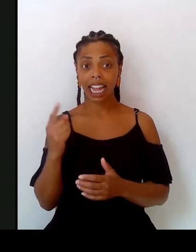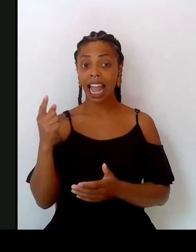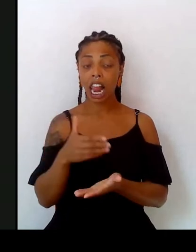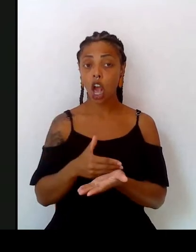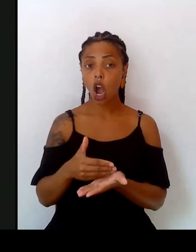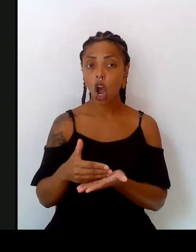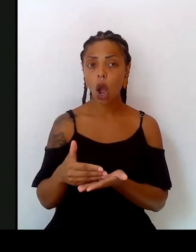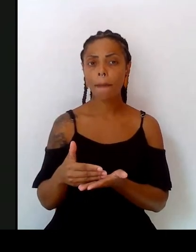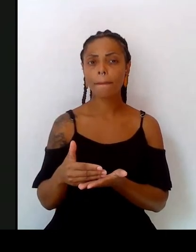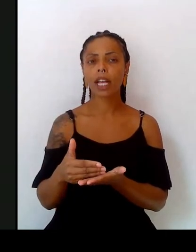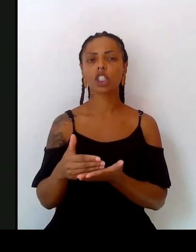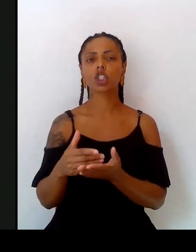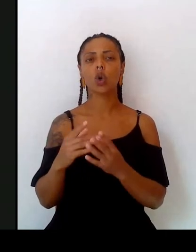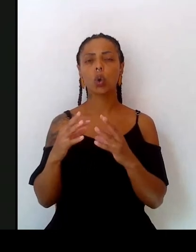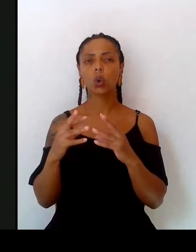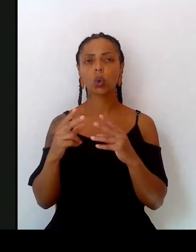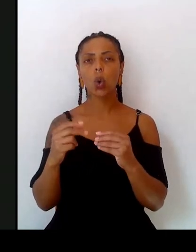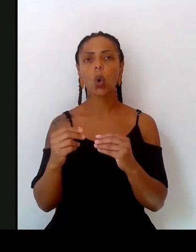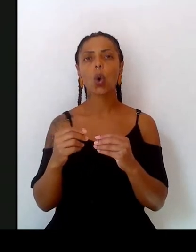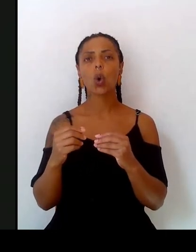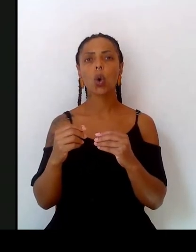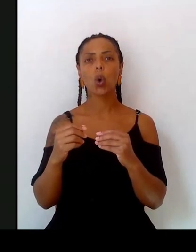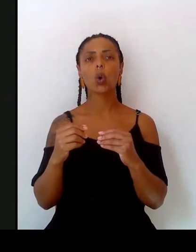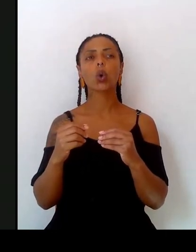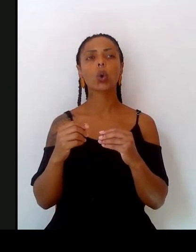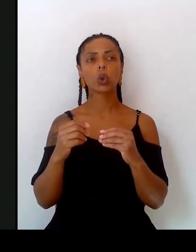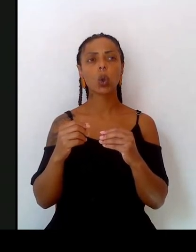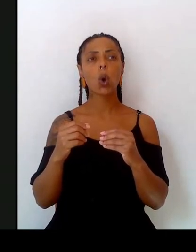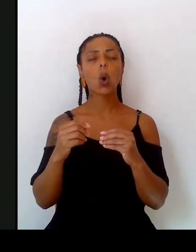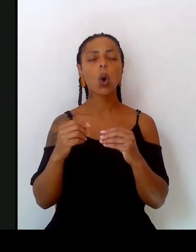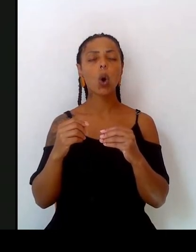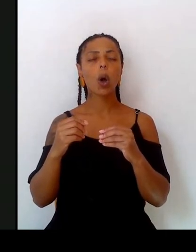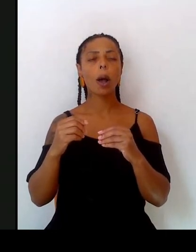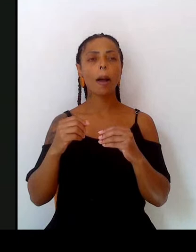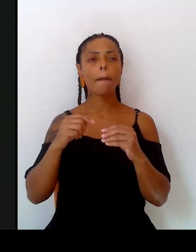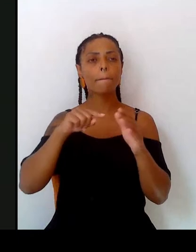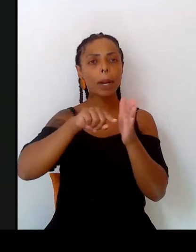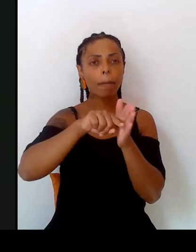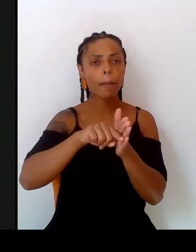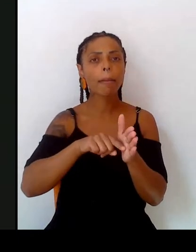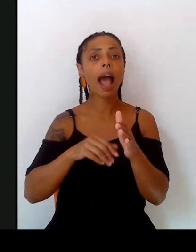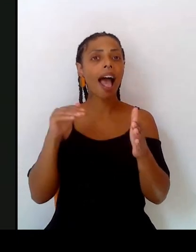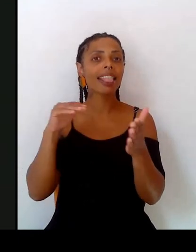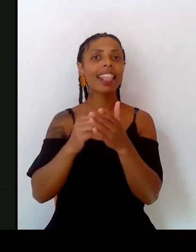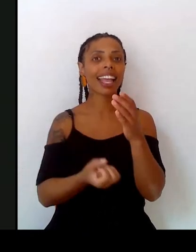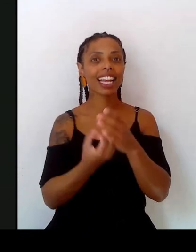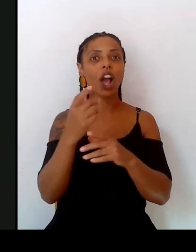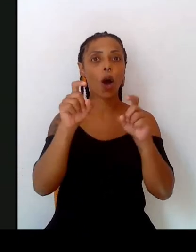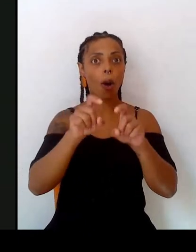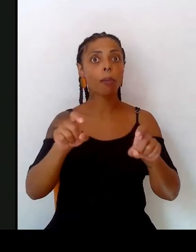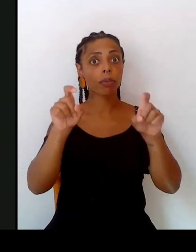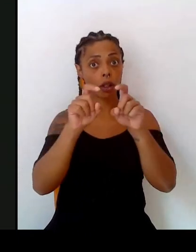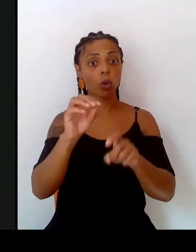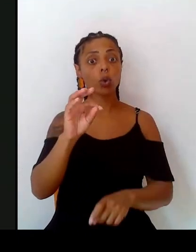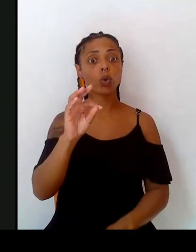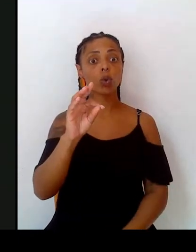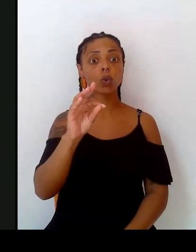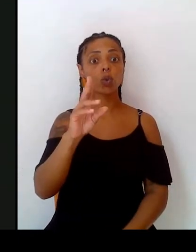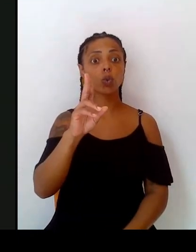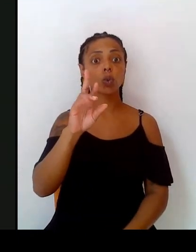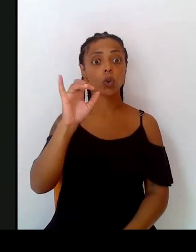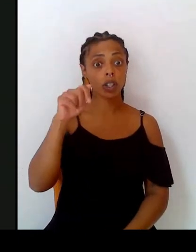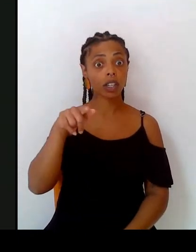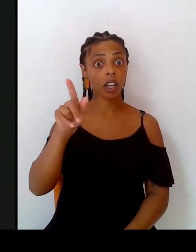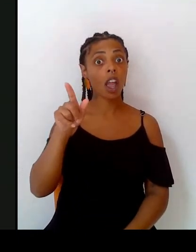teorias de processamento que levaram aos computadores Alan turing foi preso ele foi condenado foi foi preso foi considerado